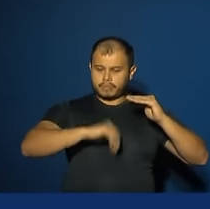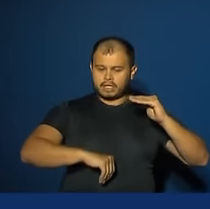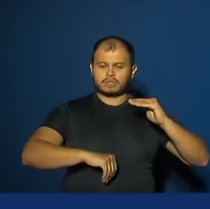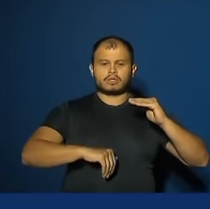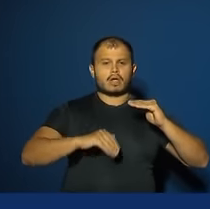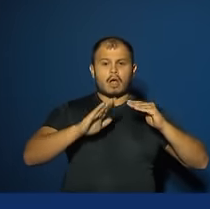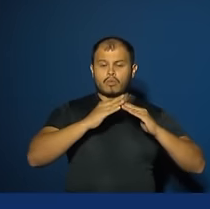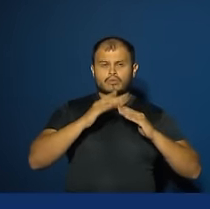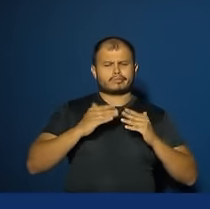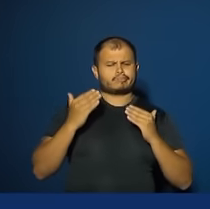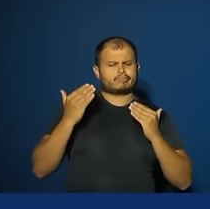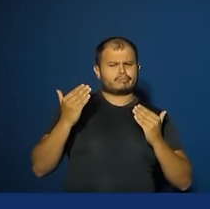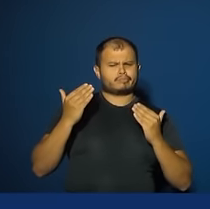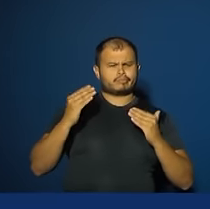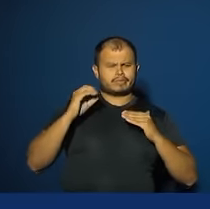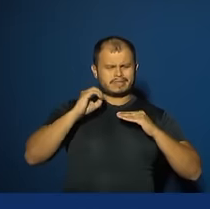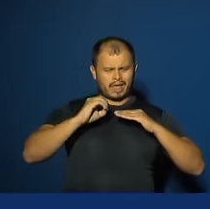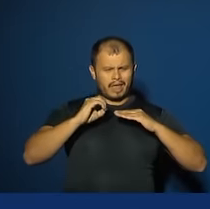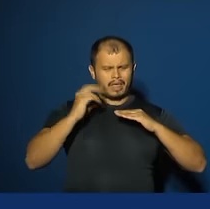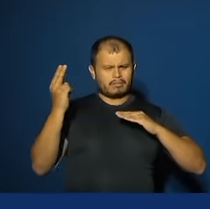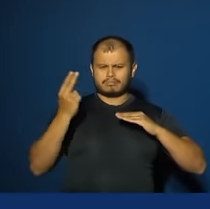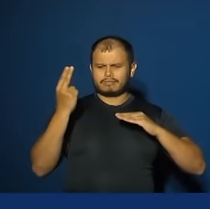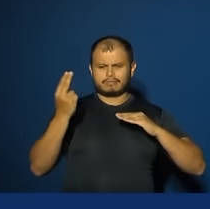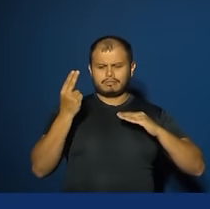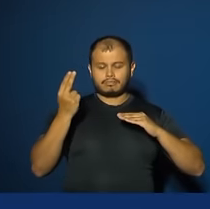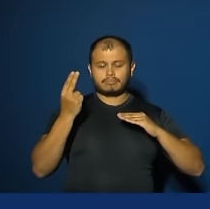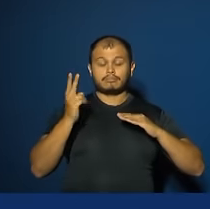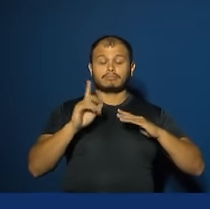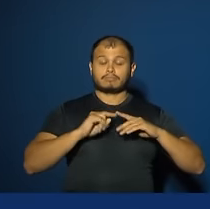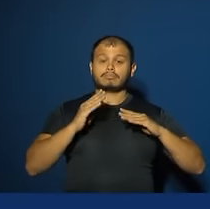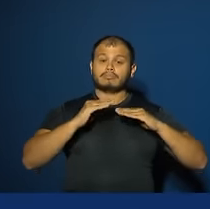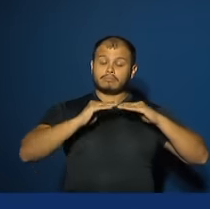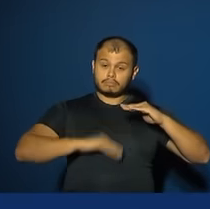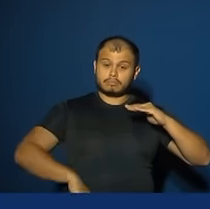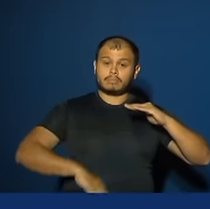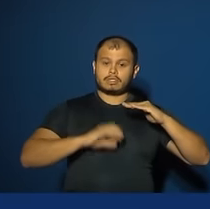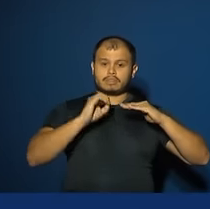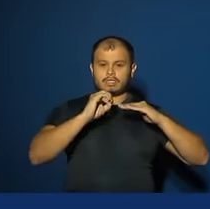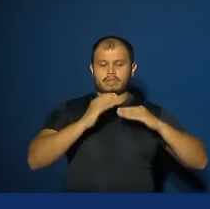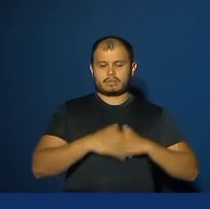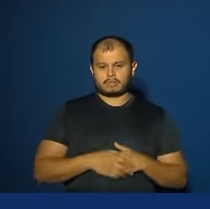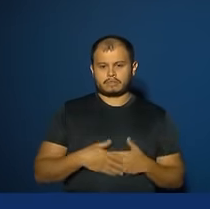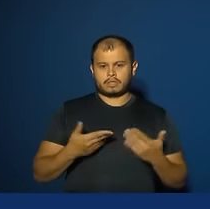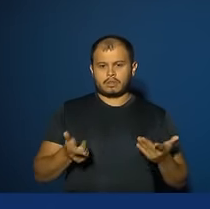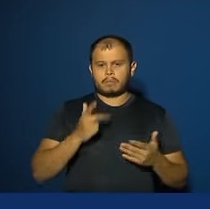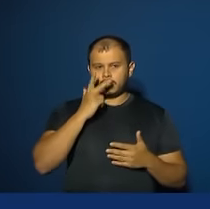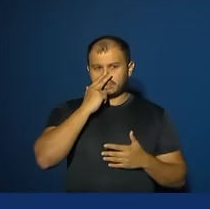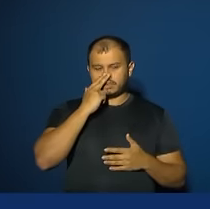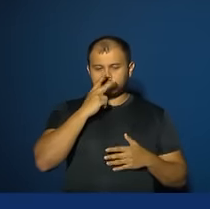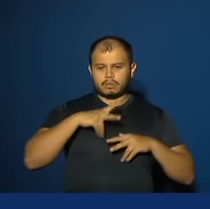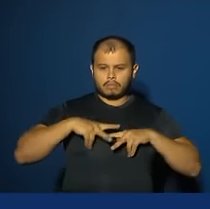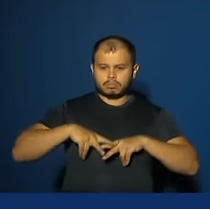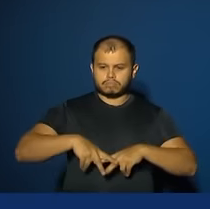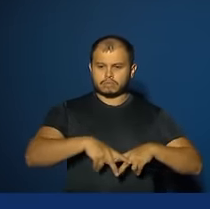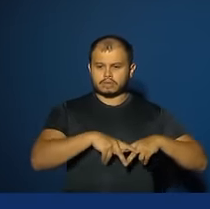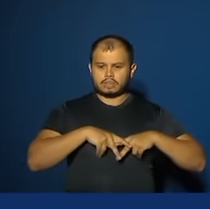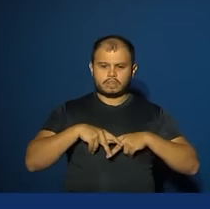duvidavam do 0, né? Achavam que era abaixo. Então, uma revisão para entre 0,5 e 1 parece ser uma revisão